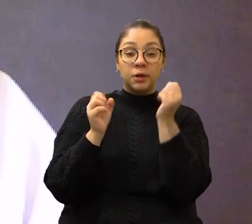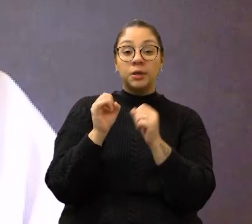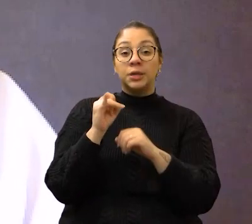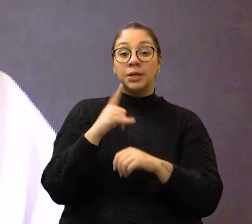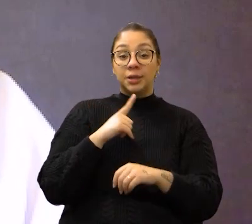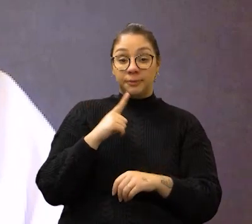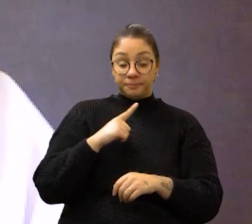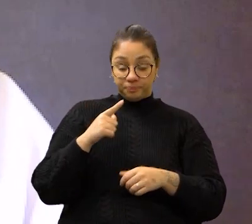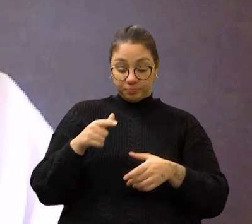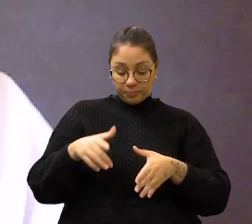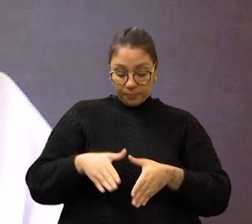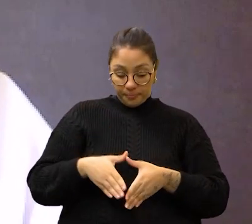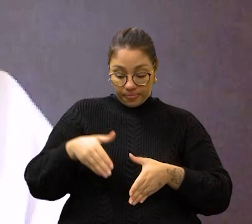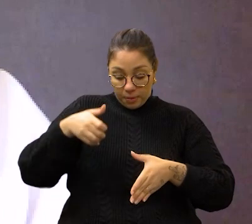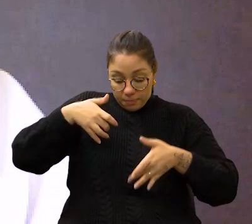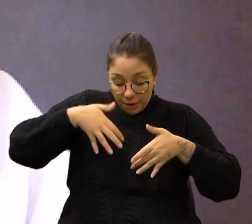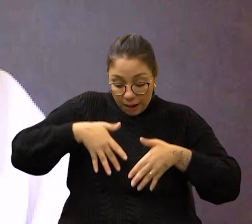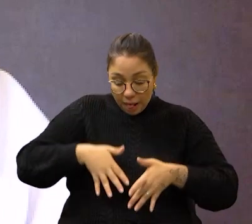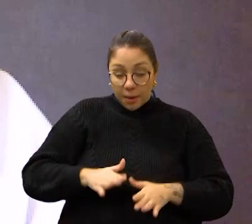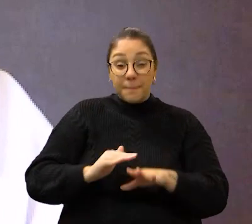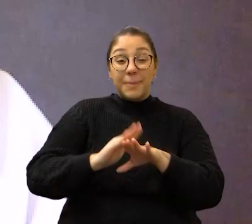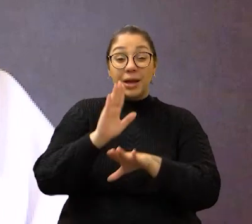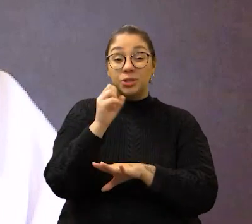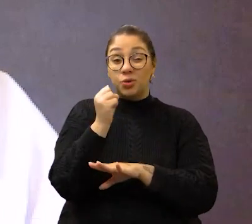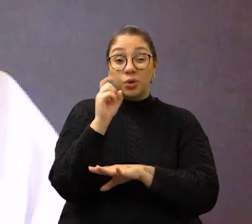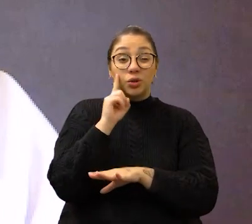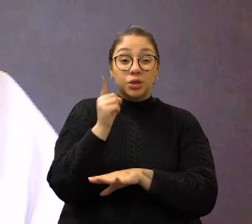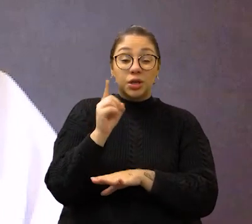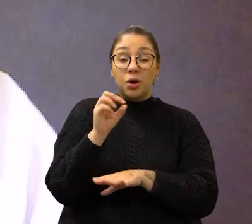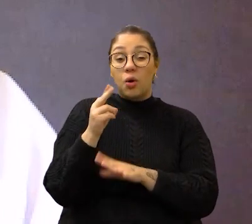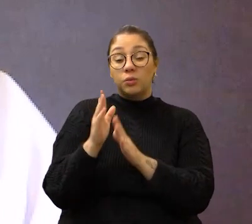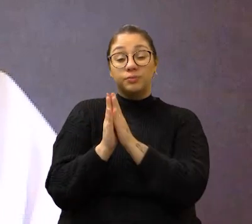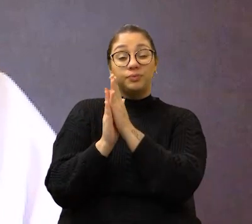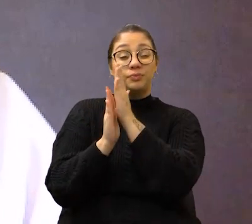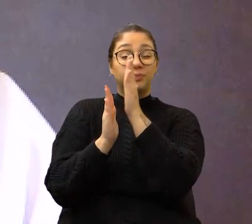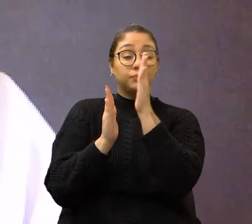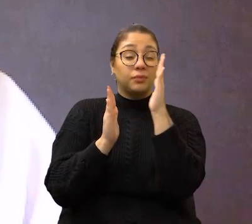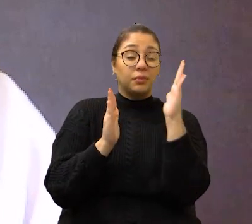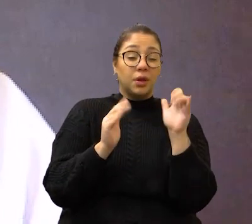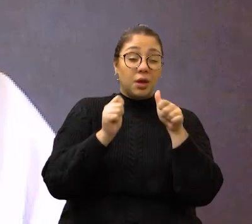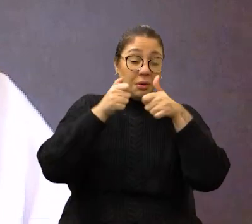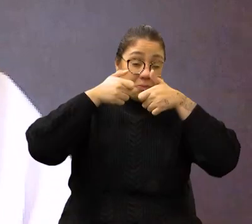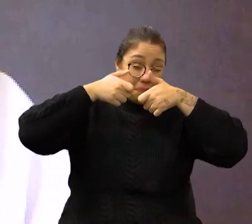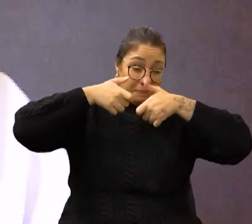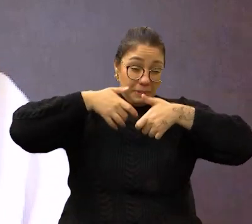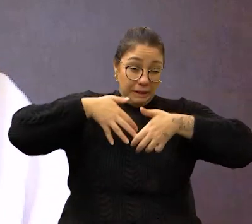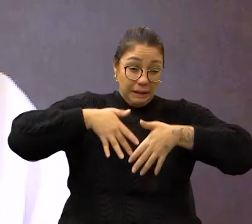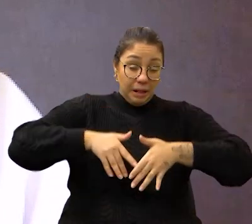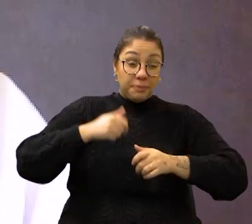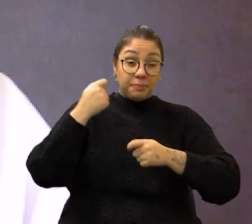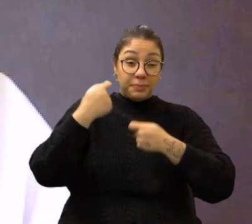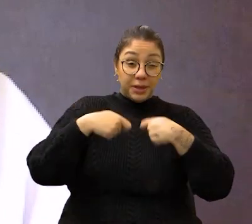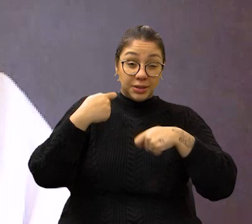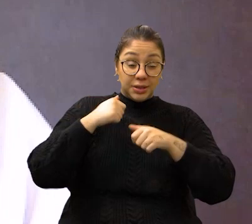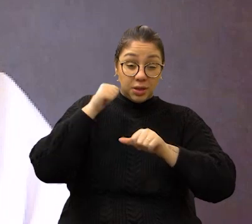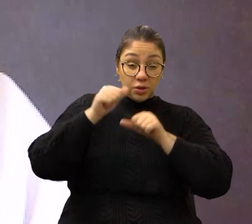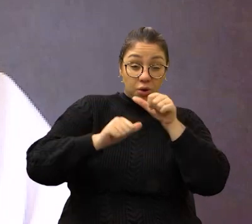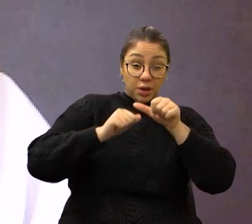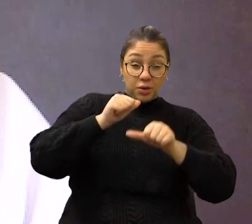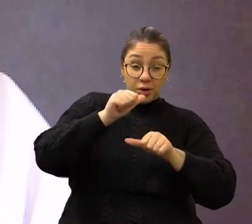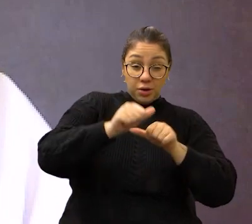estende mais de 8 dias, ou que durante esses 8 dias ele se torna muito intenso, que a mulher tem que trocar várias